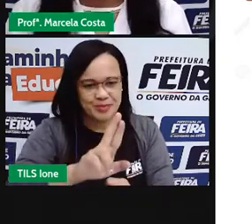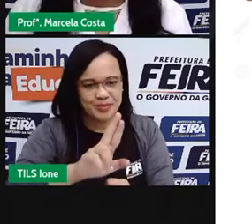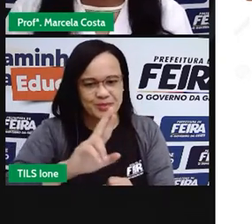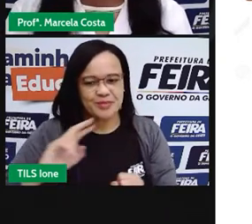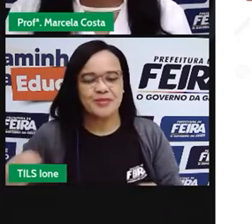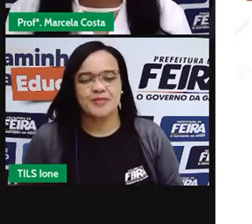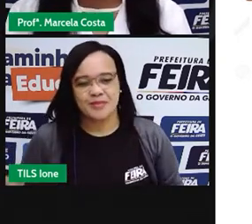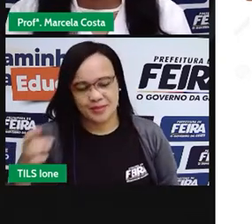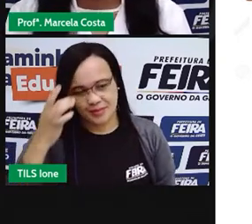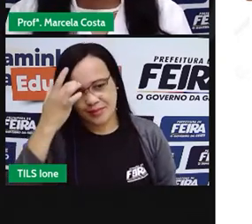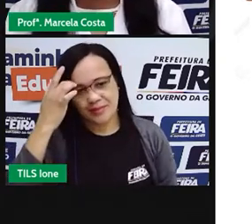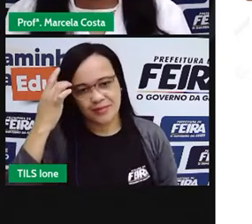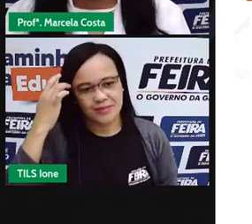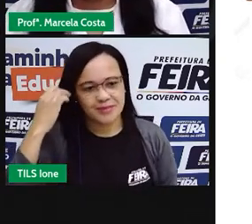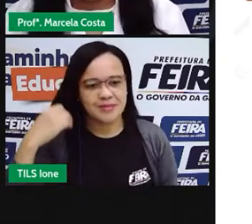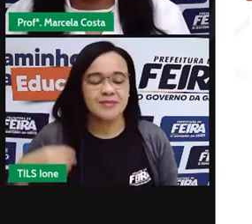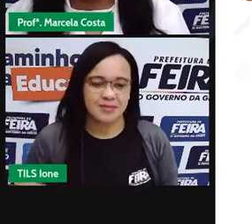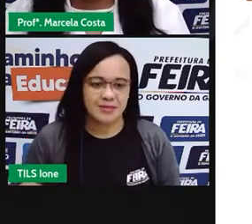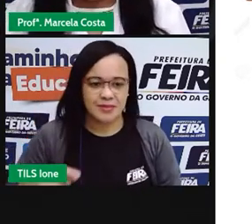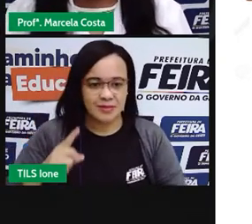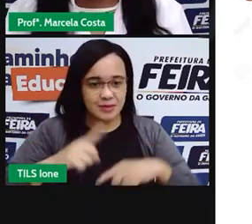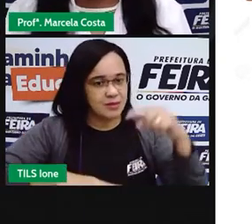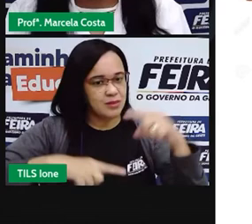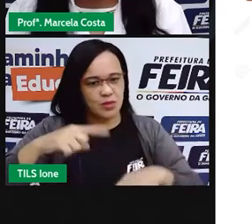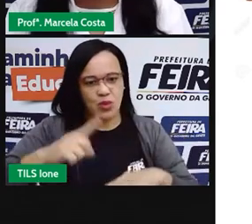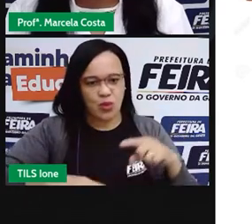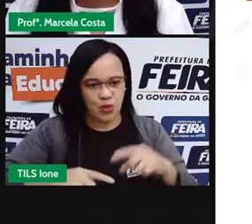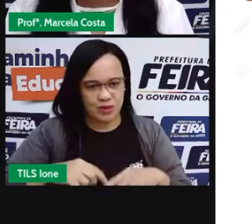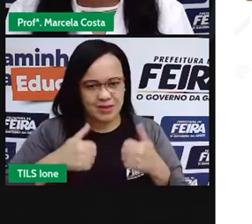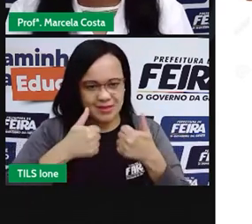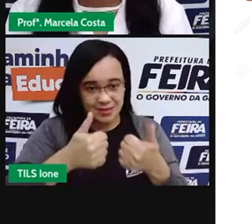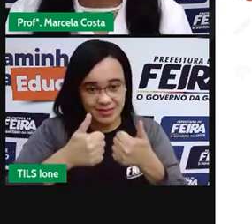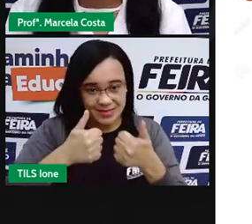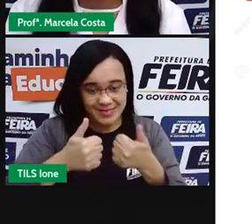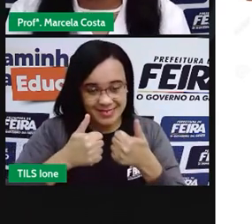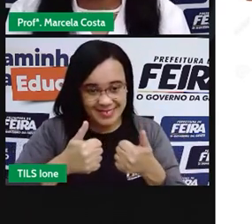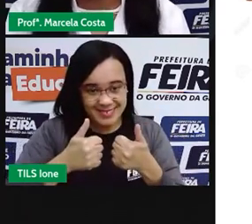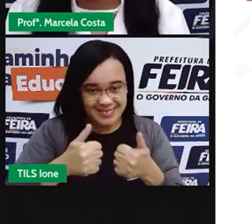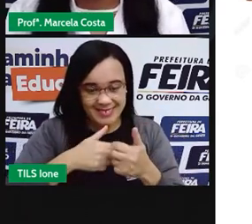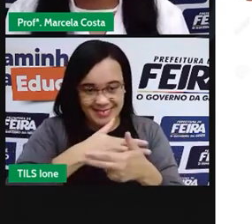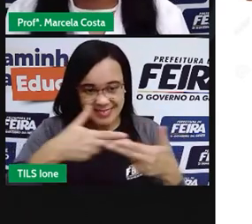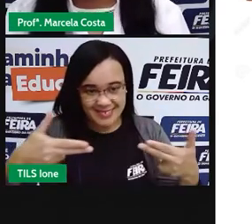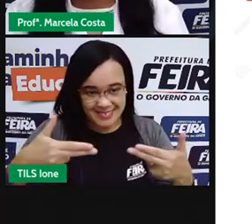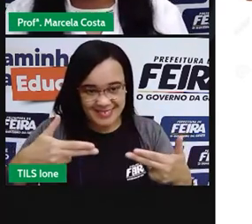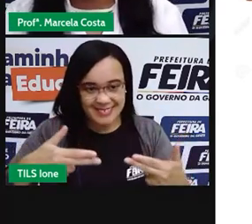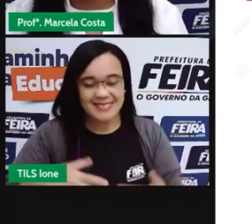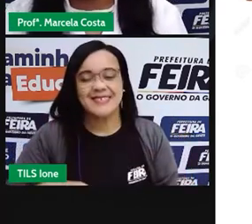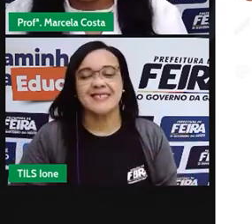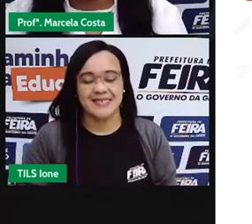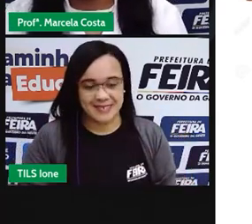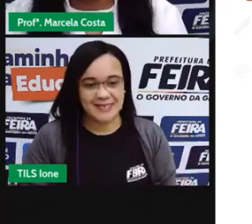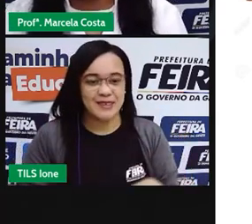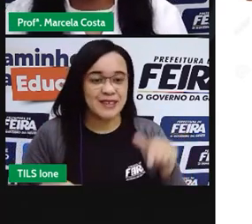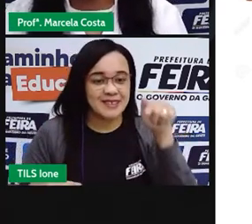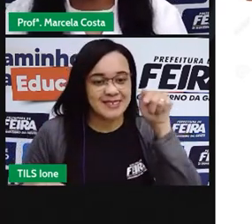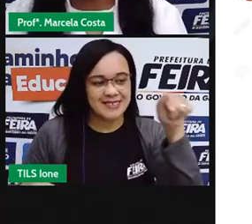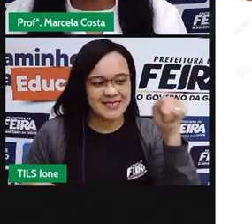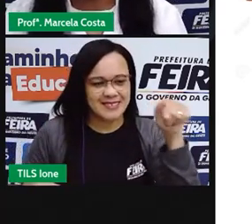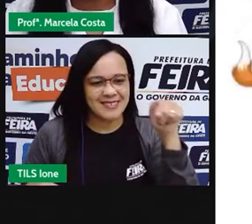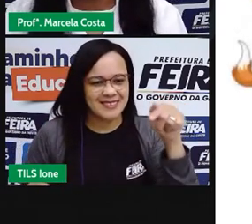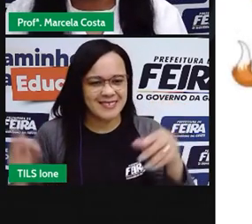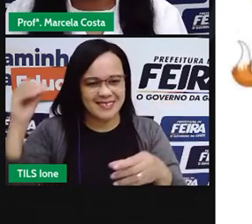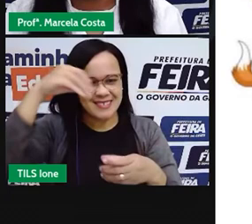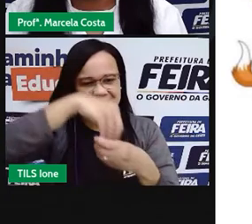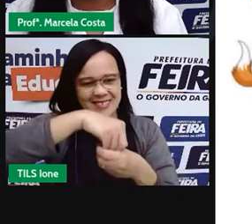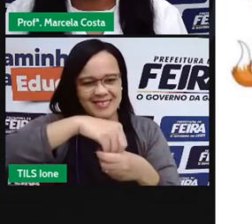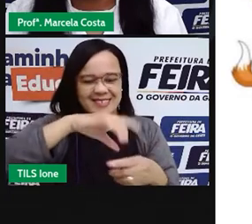contando o todo dos objetos, tá, criança? Então, a gente já vê aqui que são sete dados.